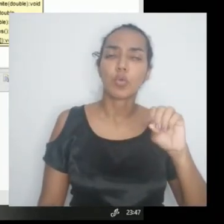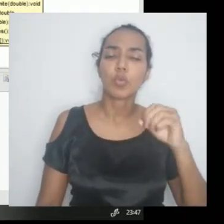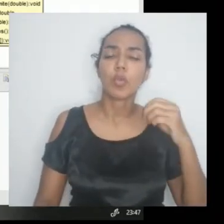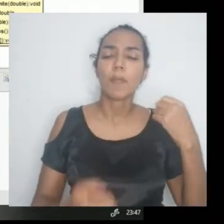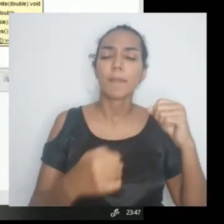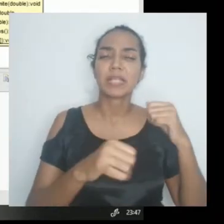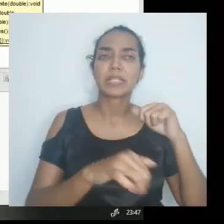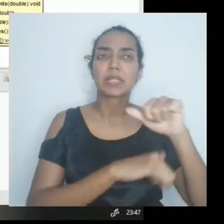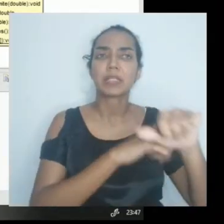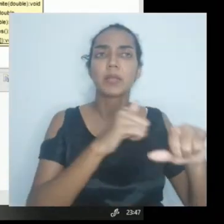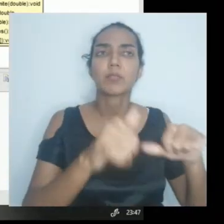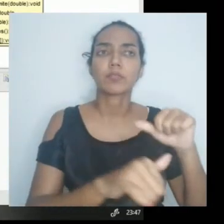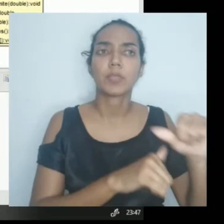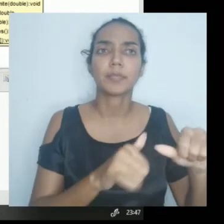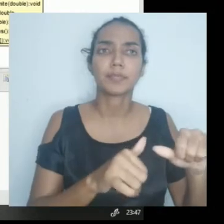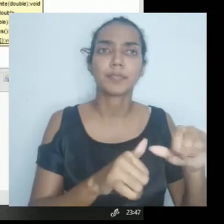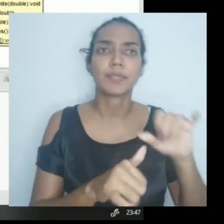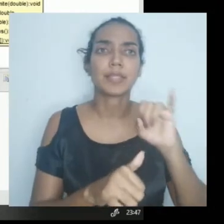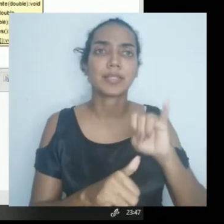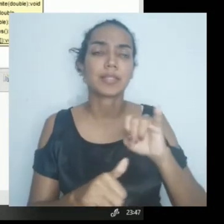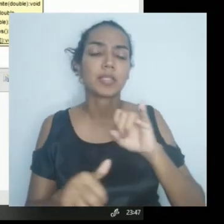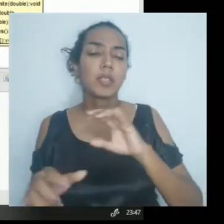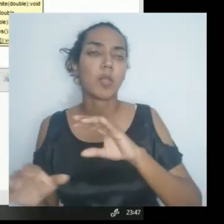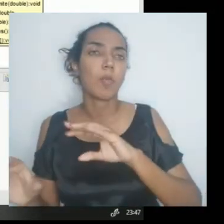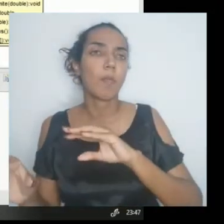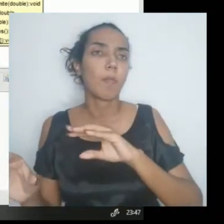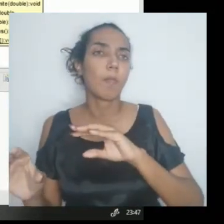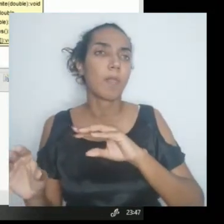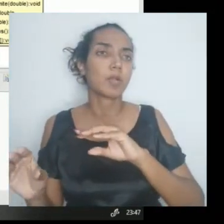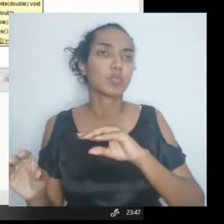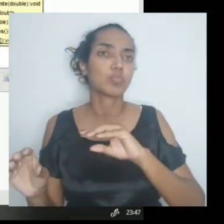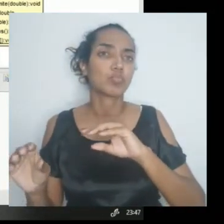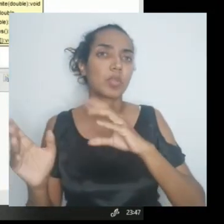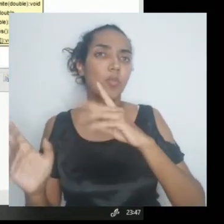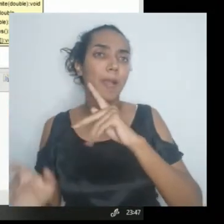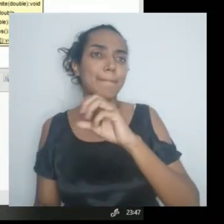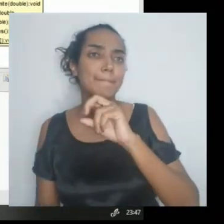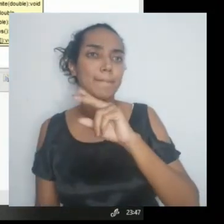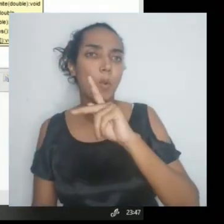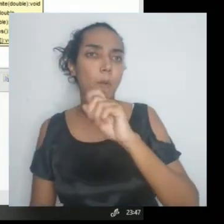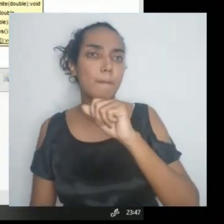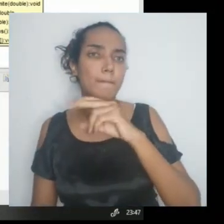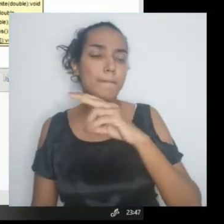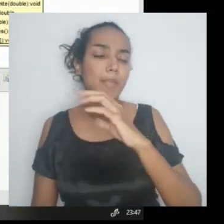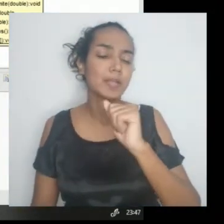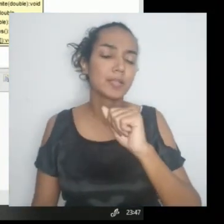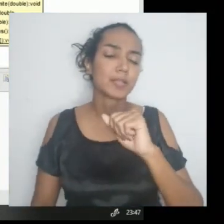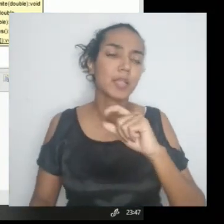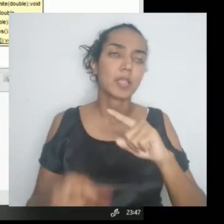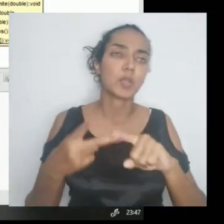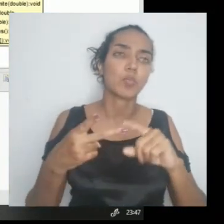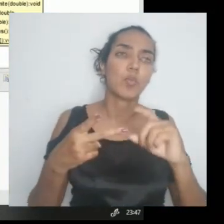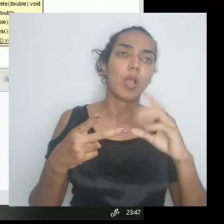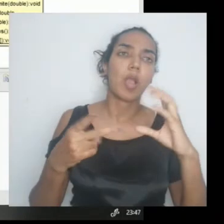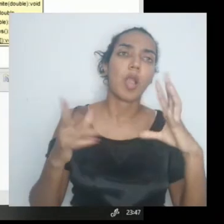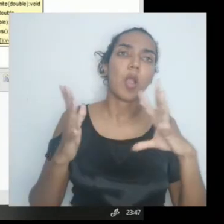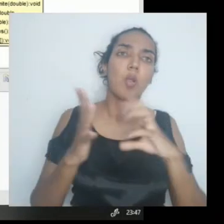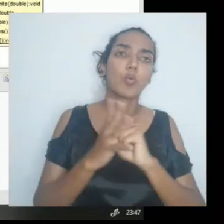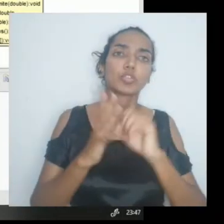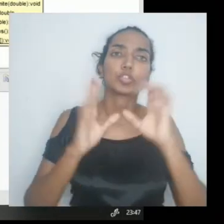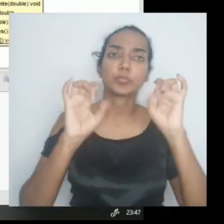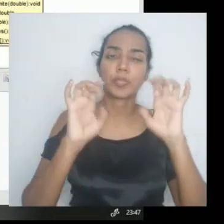especial? Vamos testar para ver o que danado acontece aqui. Vamos abrir aqui uma conta teste e nessa conta teste eu vou instanciar um